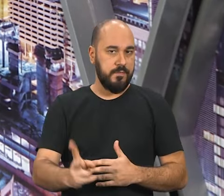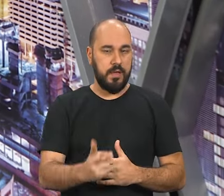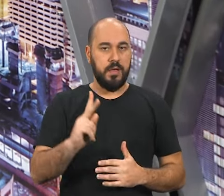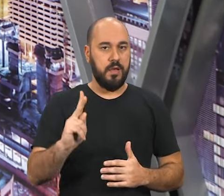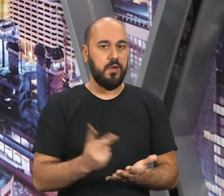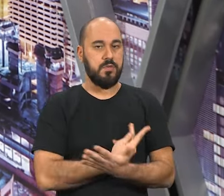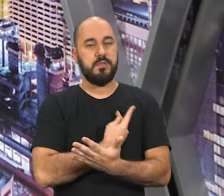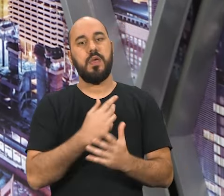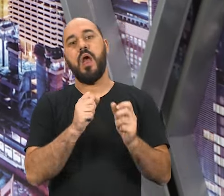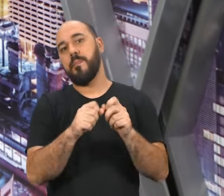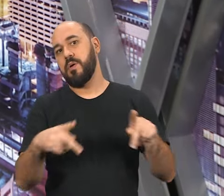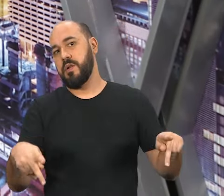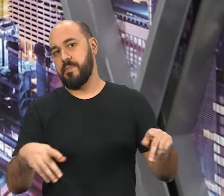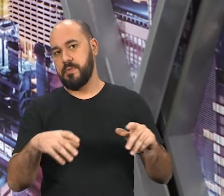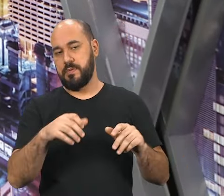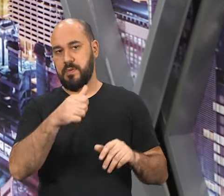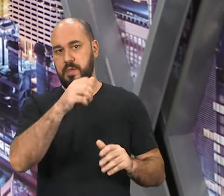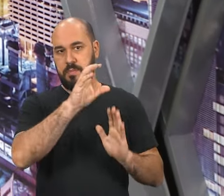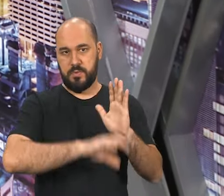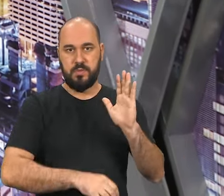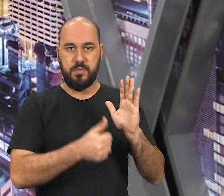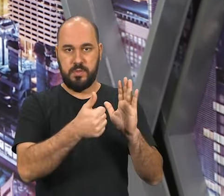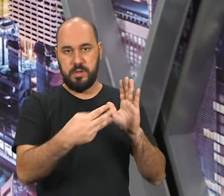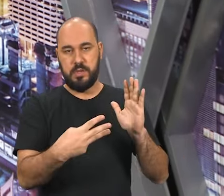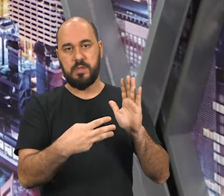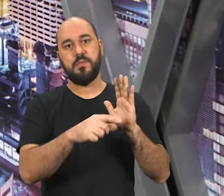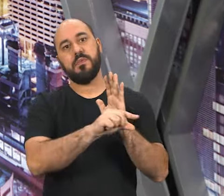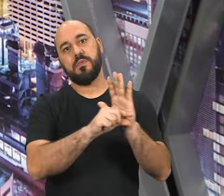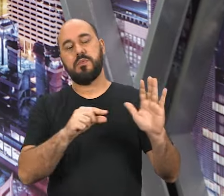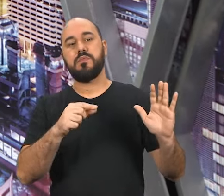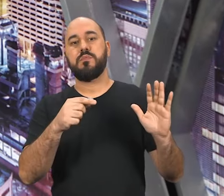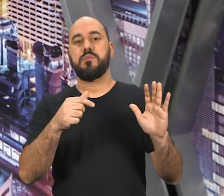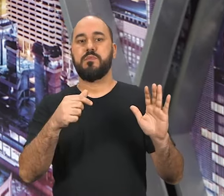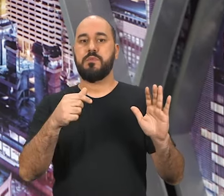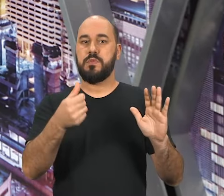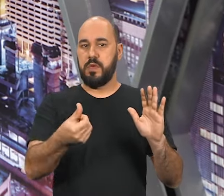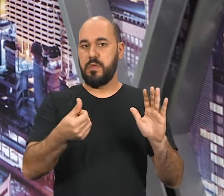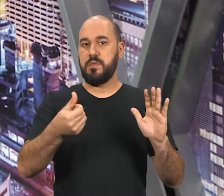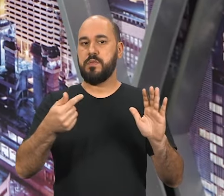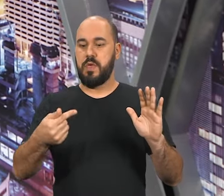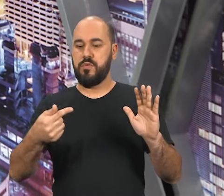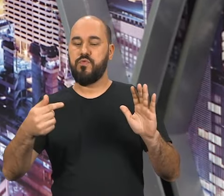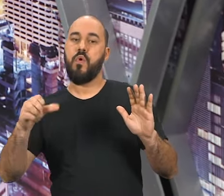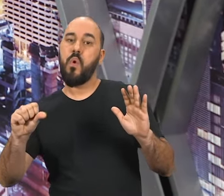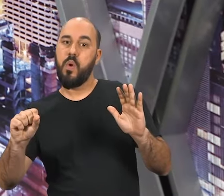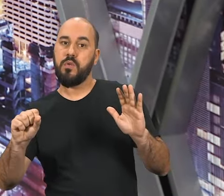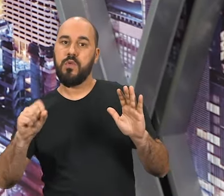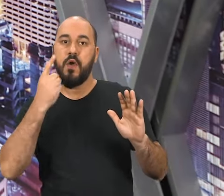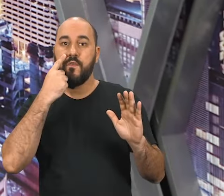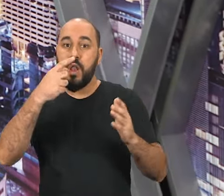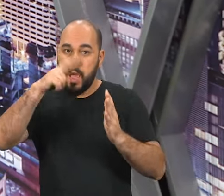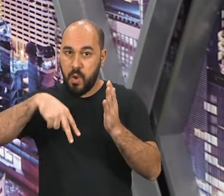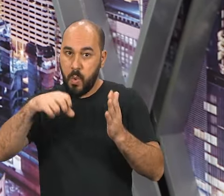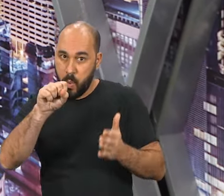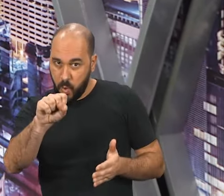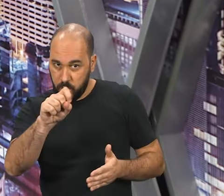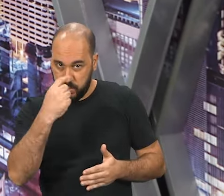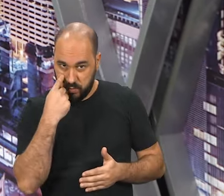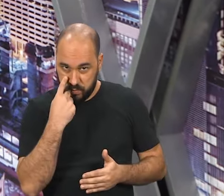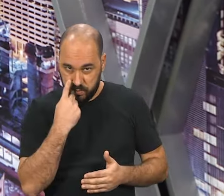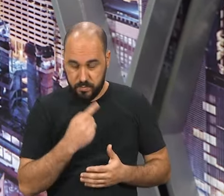Apocalipse 13, versículo 6, versículo 7 e versículo 8. Eu vou ler só o verso 8 para